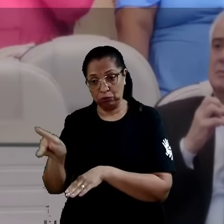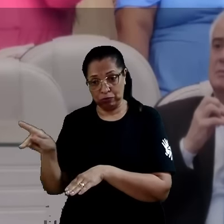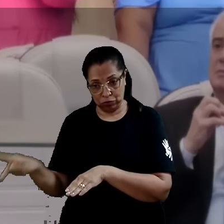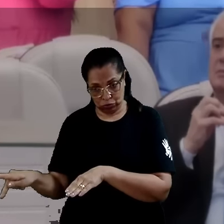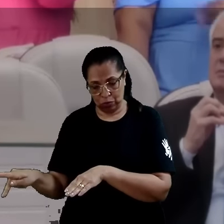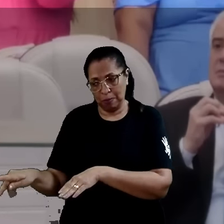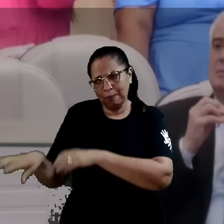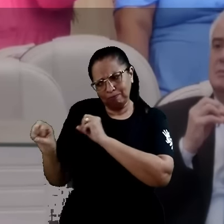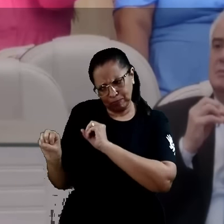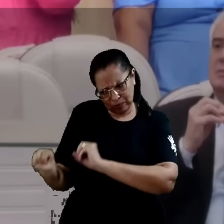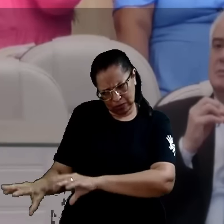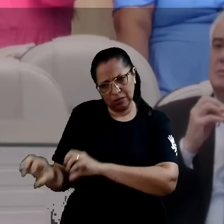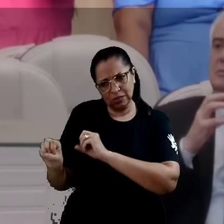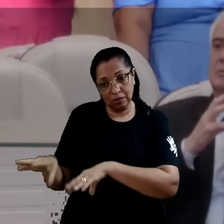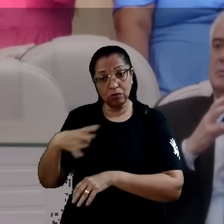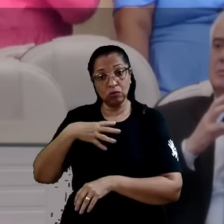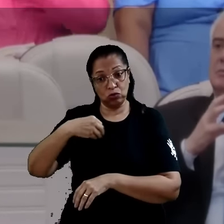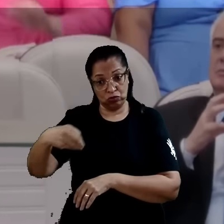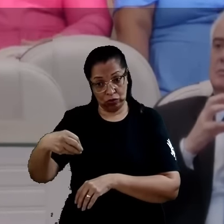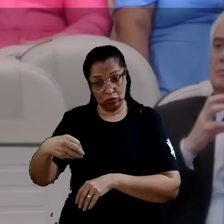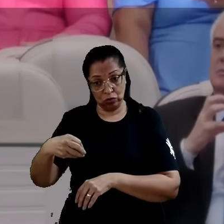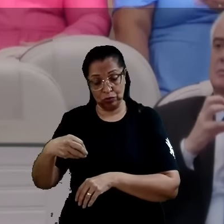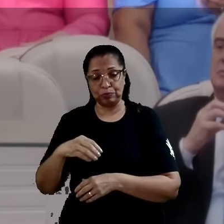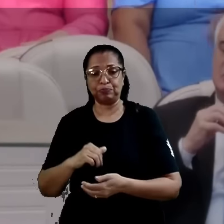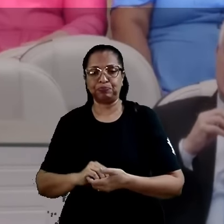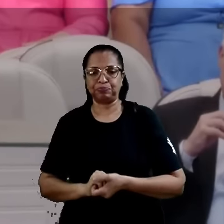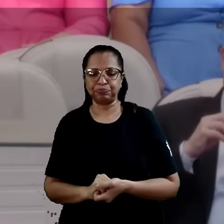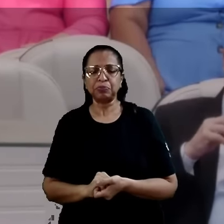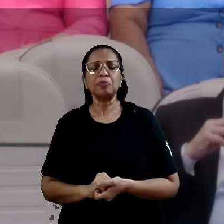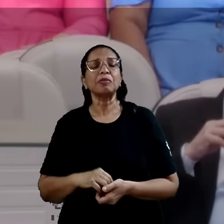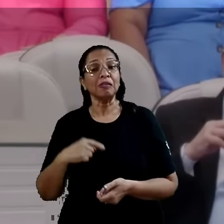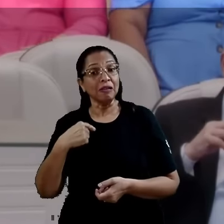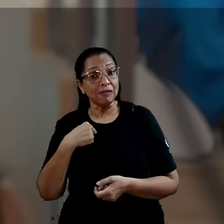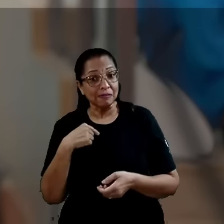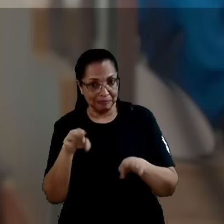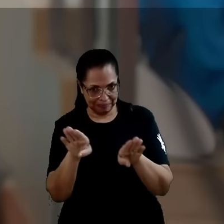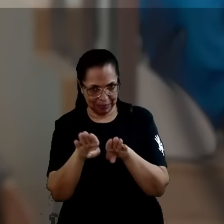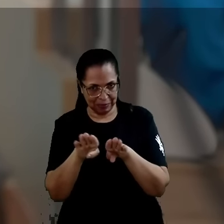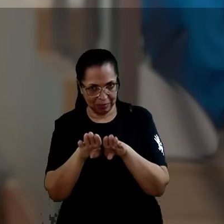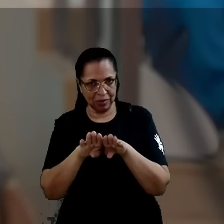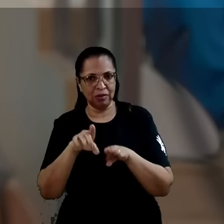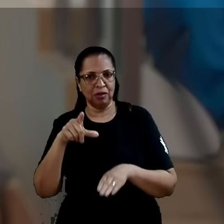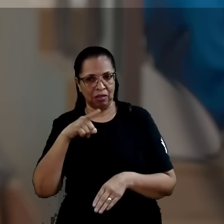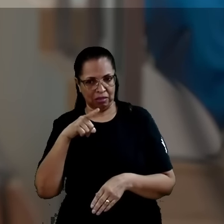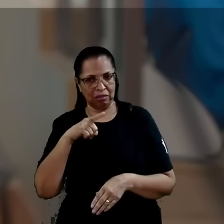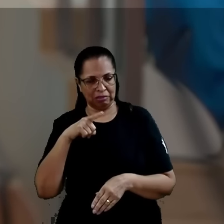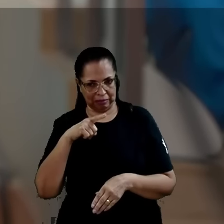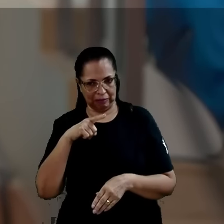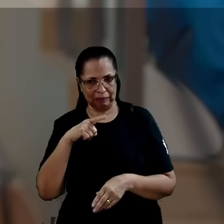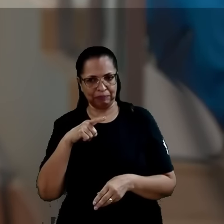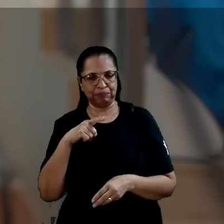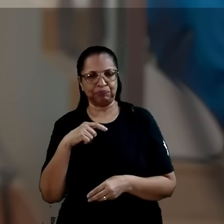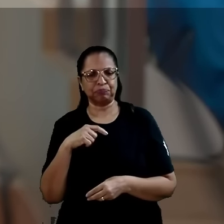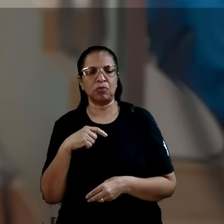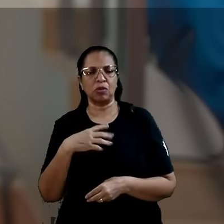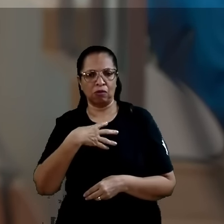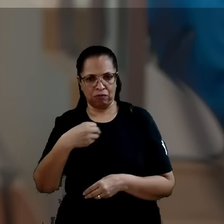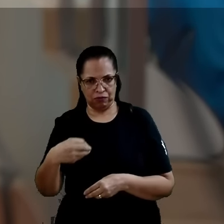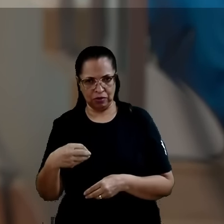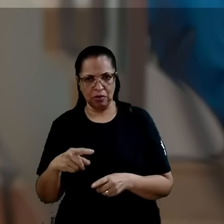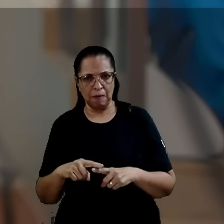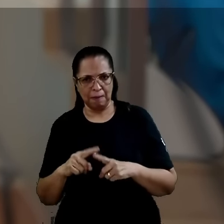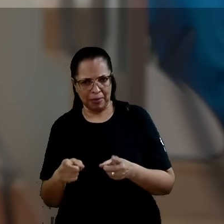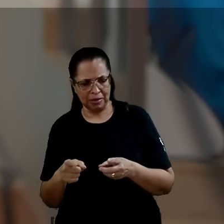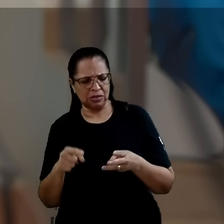14 10 7 mais ou menos esta esta faixa etária não me lembro ao certo a idade